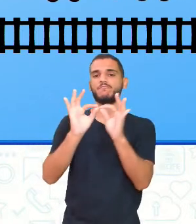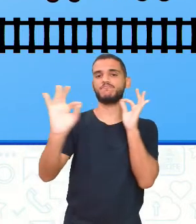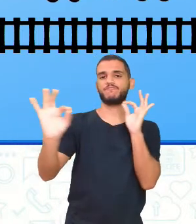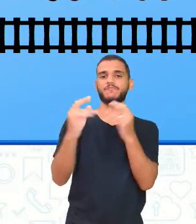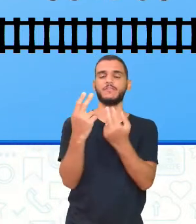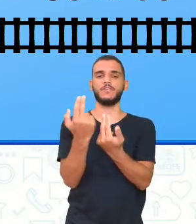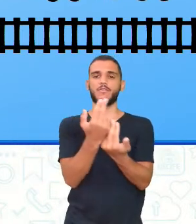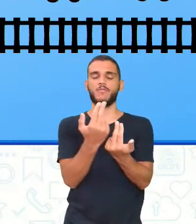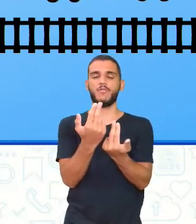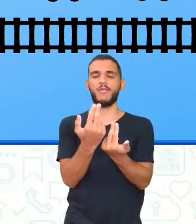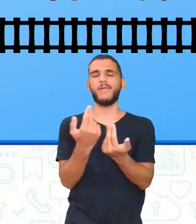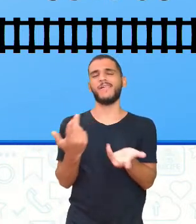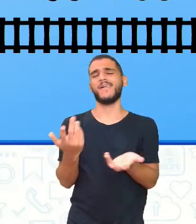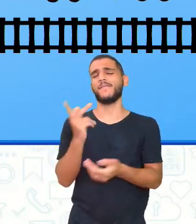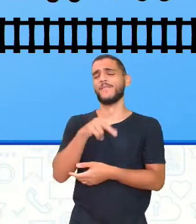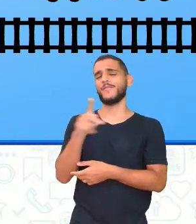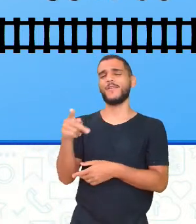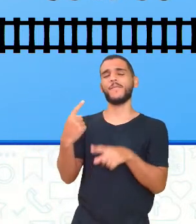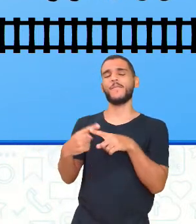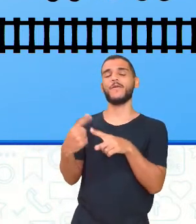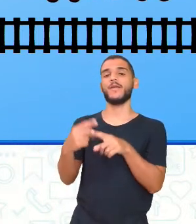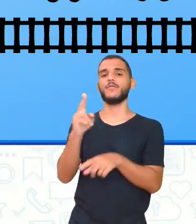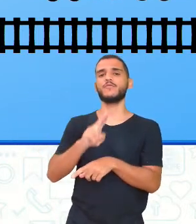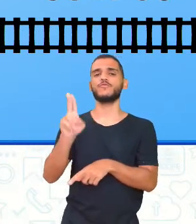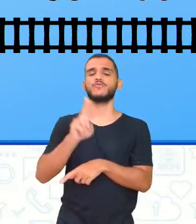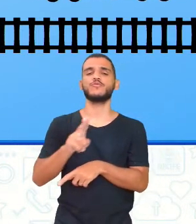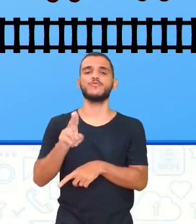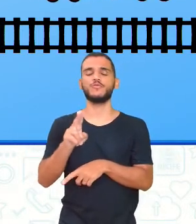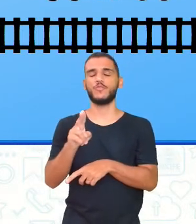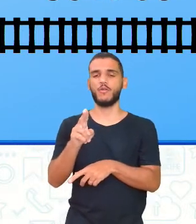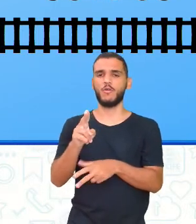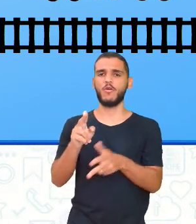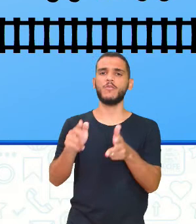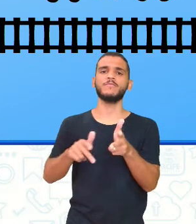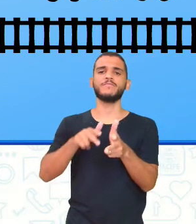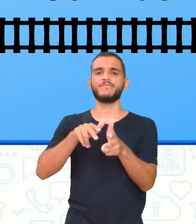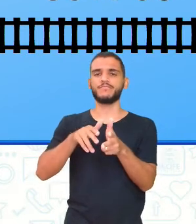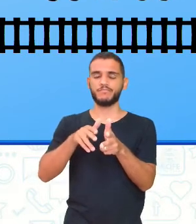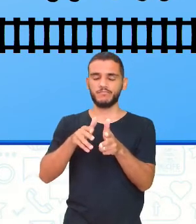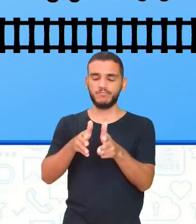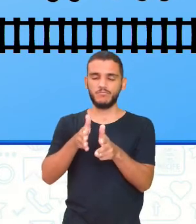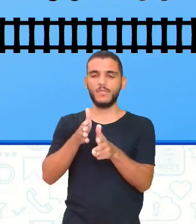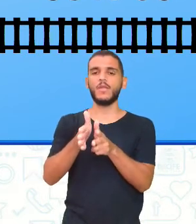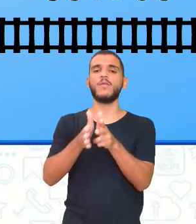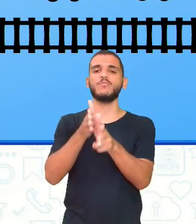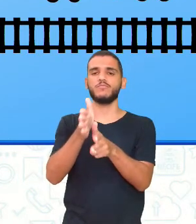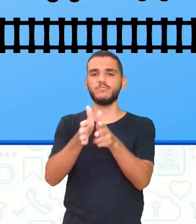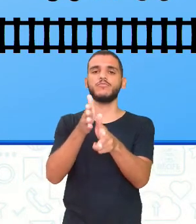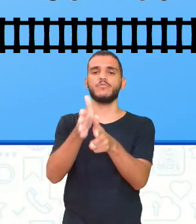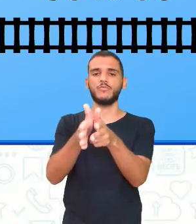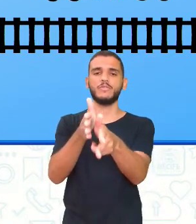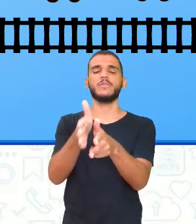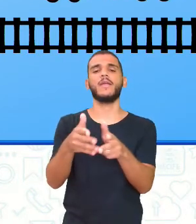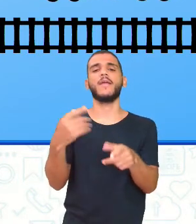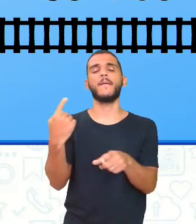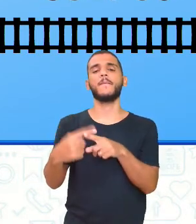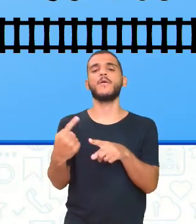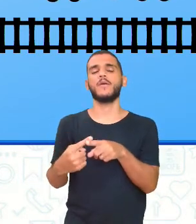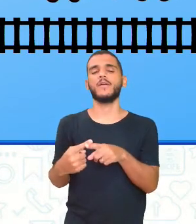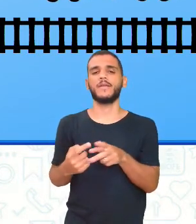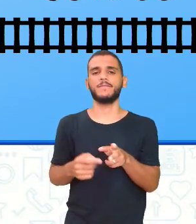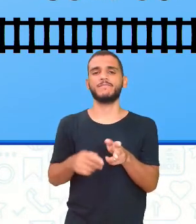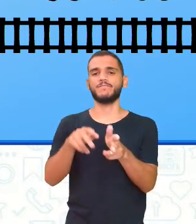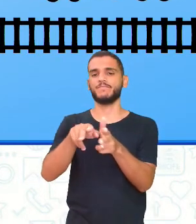senhora botou o trenzinho aí? Gente, eu botei aí o trilho do trem. Por quê? Porque o trilho do